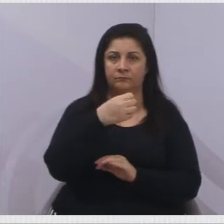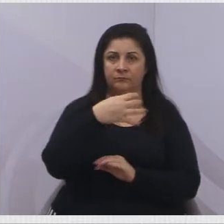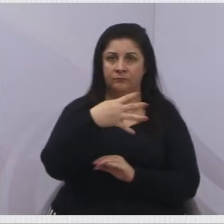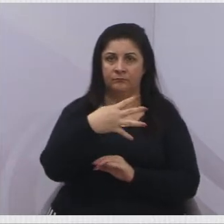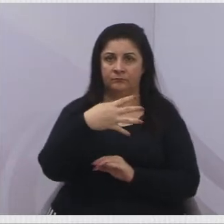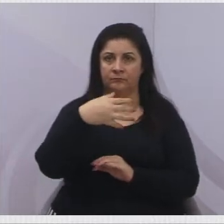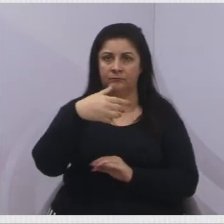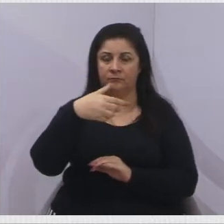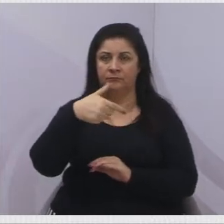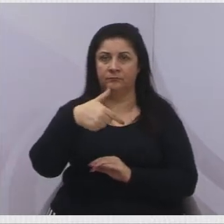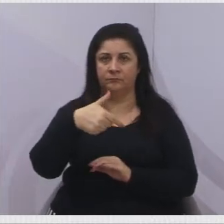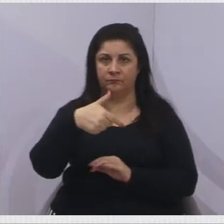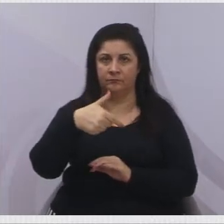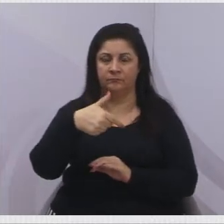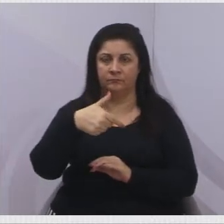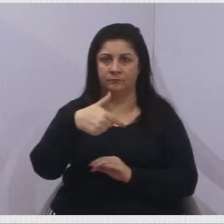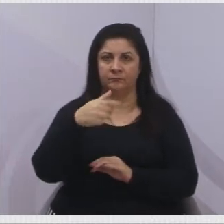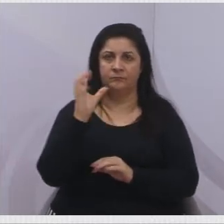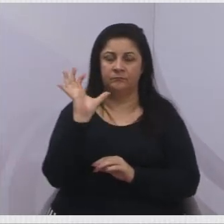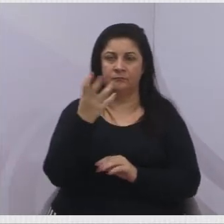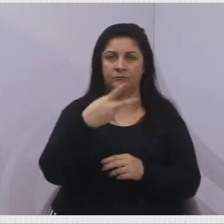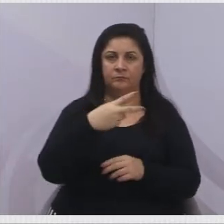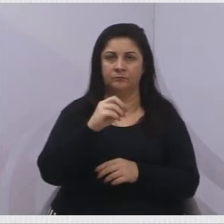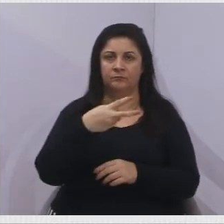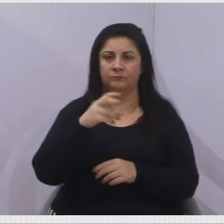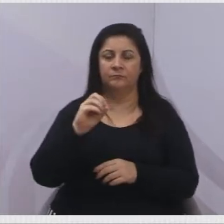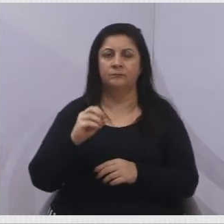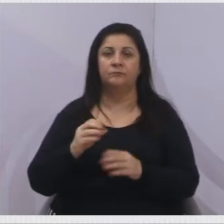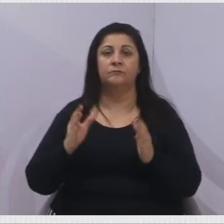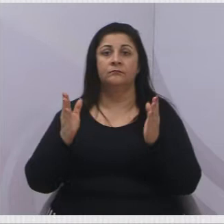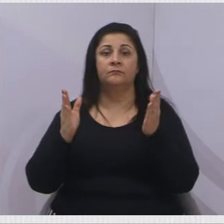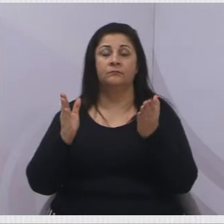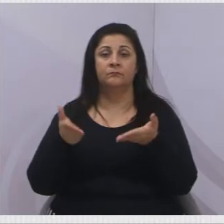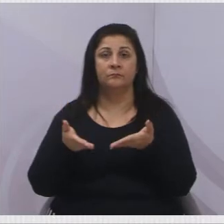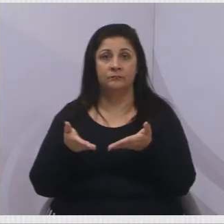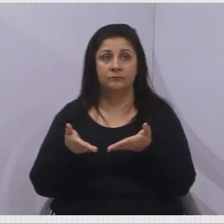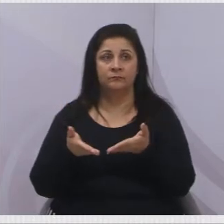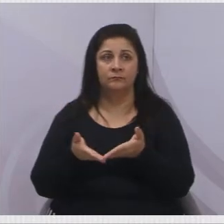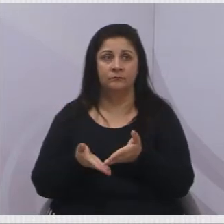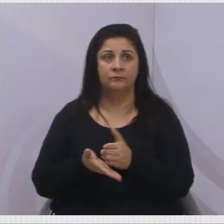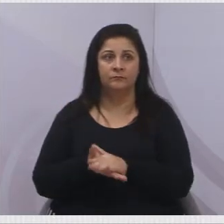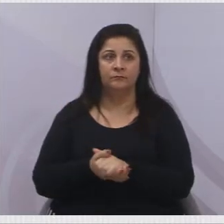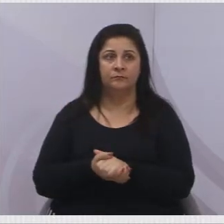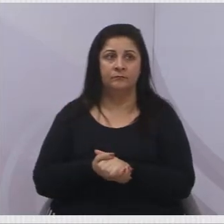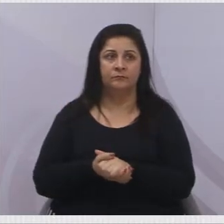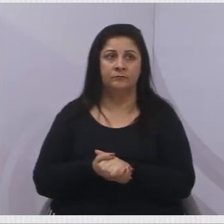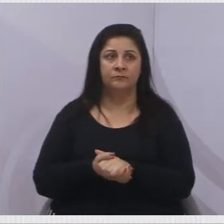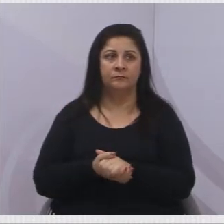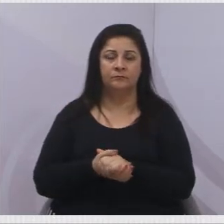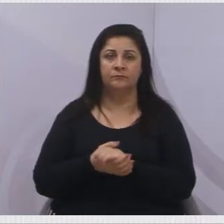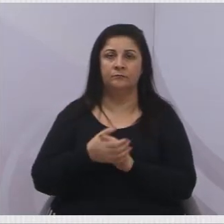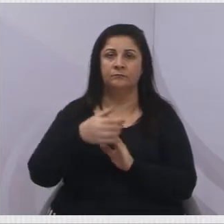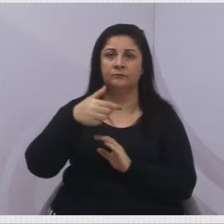847 partos realizados em 2020, fechamos o segundo quadrimestre de 2021